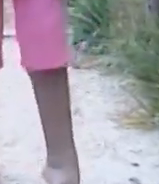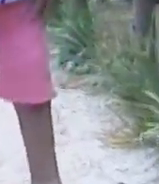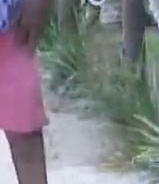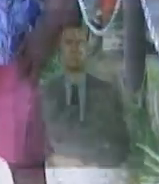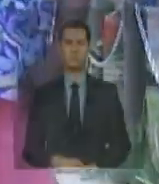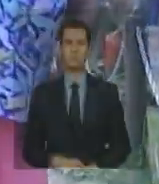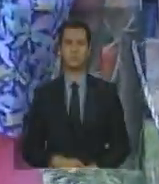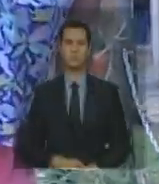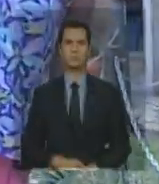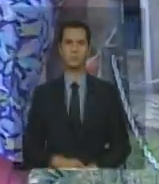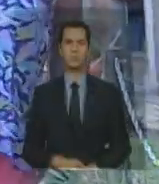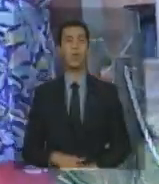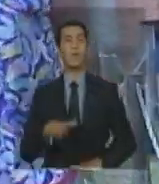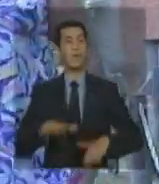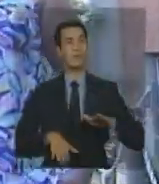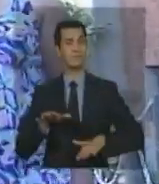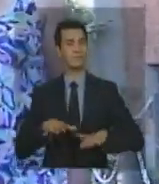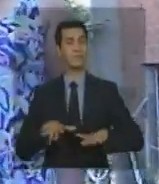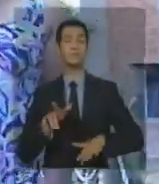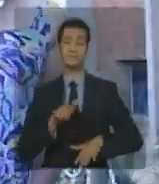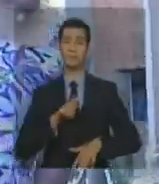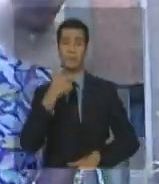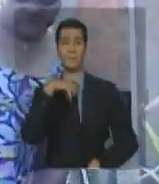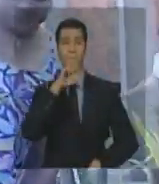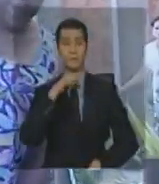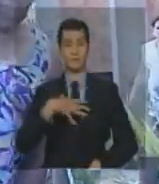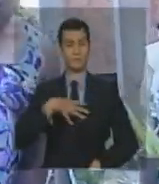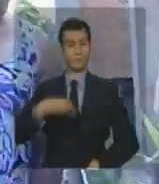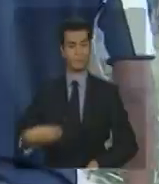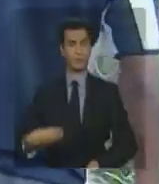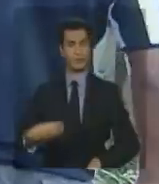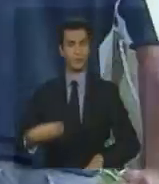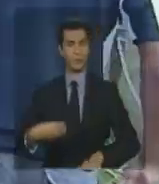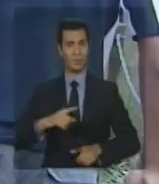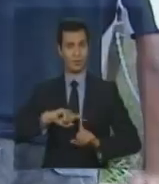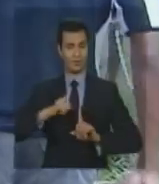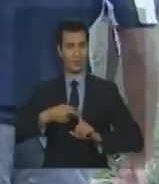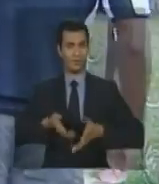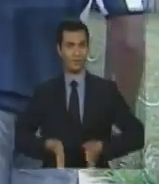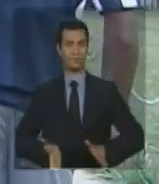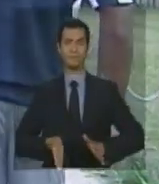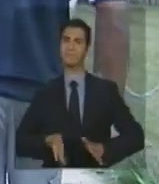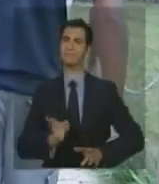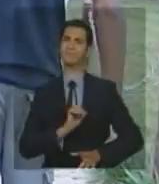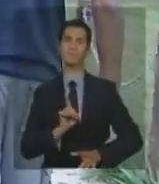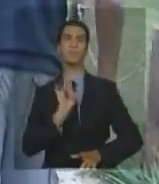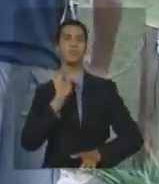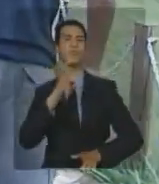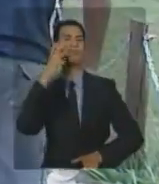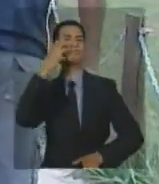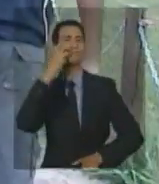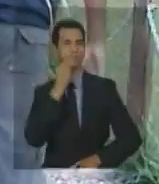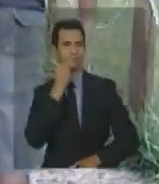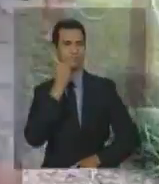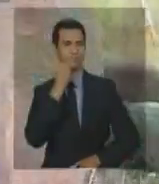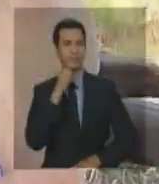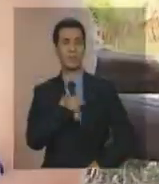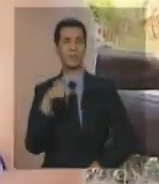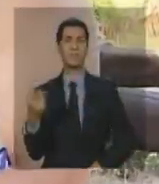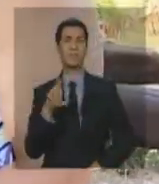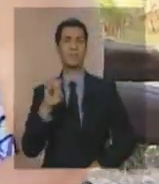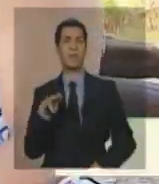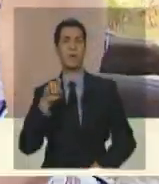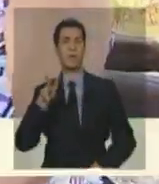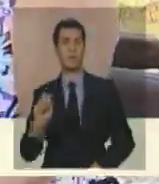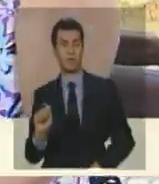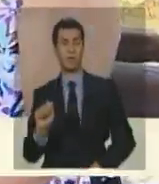Também tem filho que não nasce da barriga, nasce do coração. Jefferson é filho adotivo de Dalva, que tem deficiência física. Isso